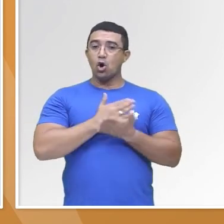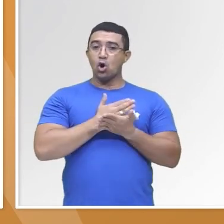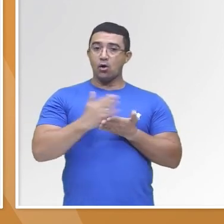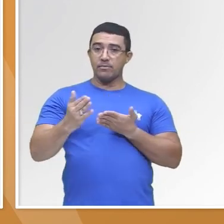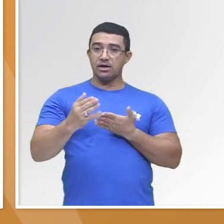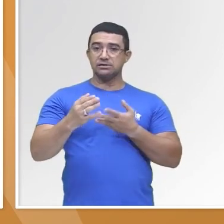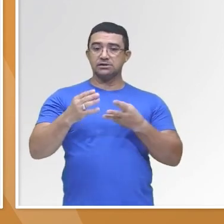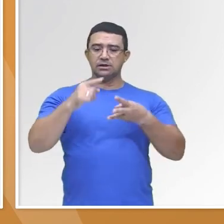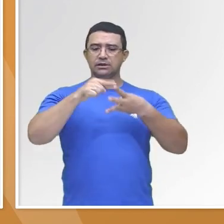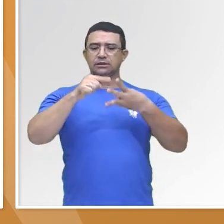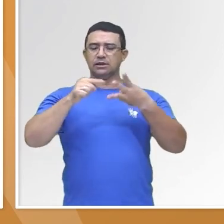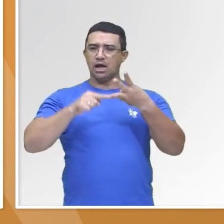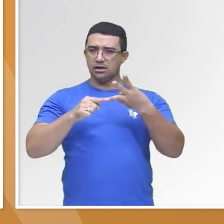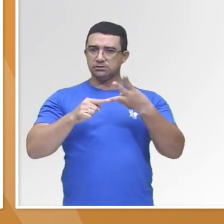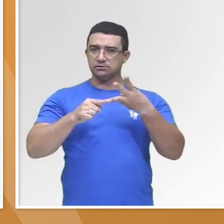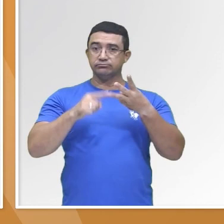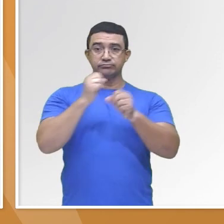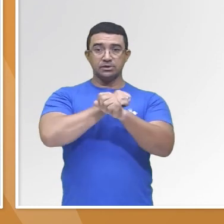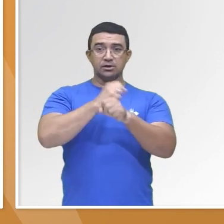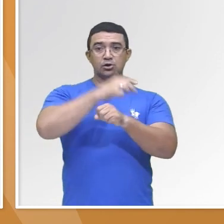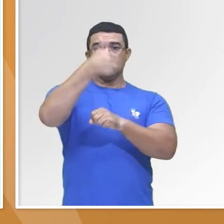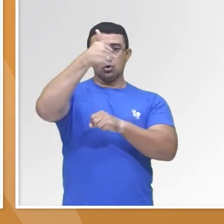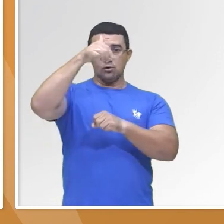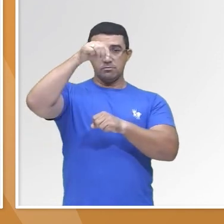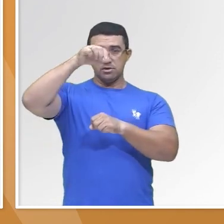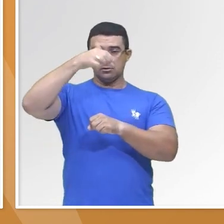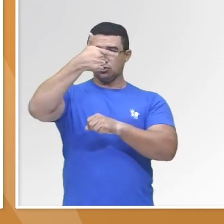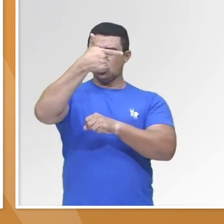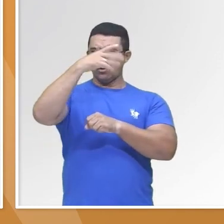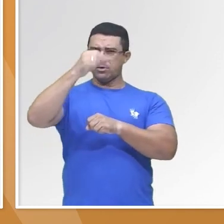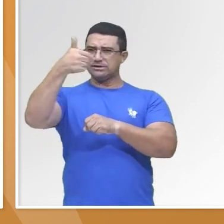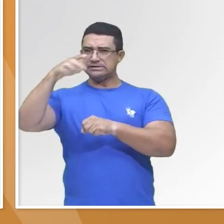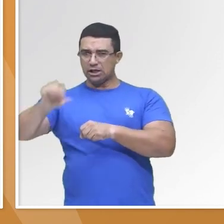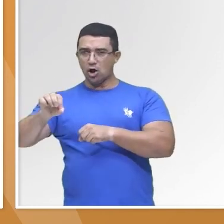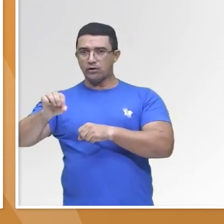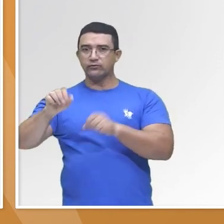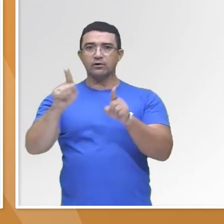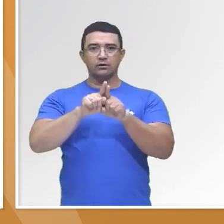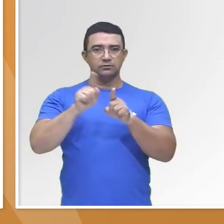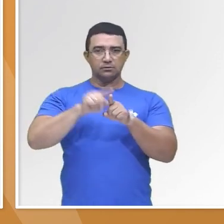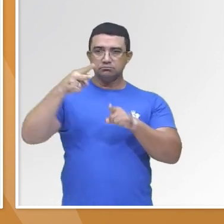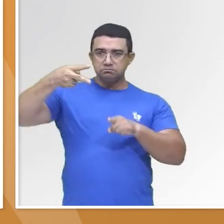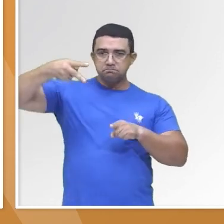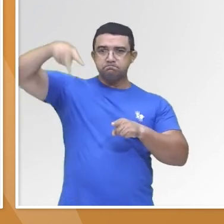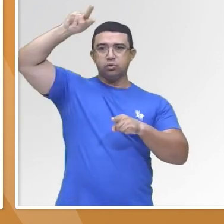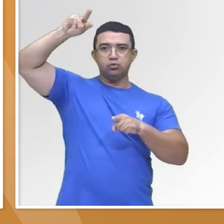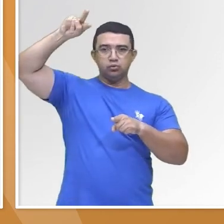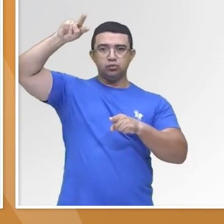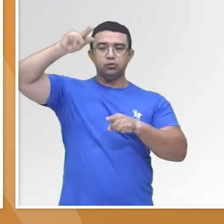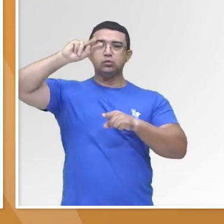2009, janeiro, fevereiro e março, esse índice pulou, né, para